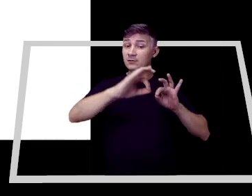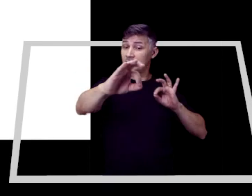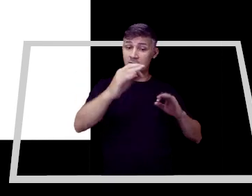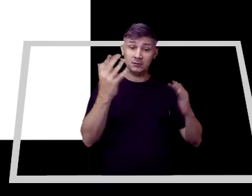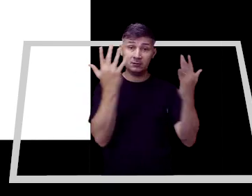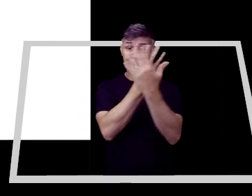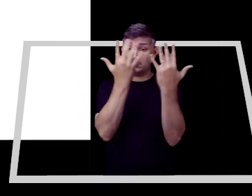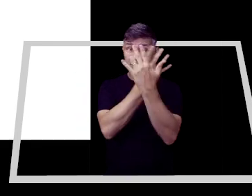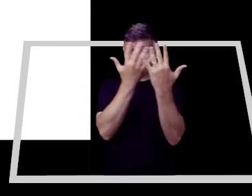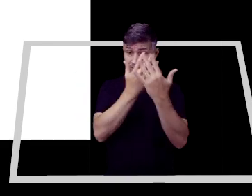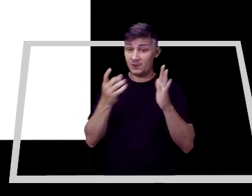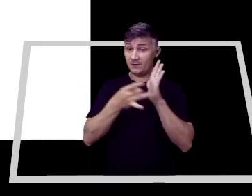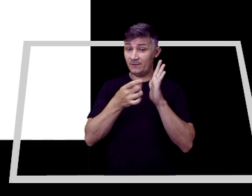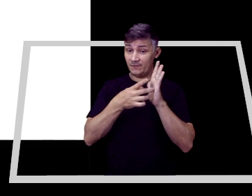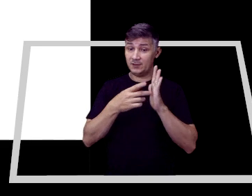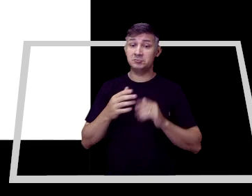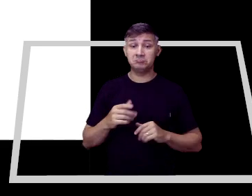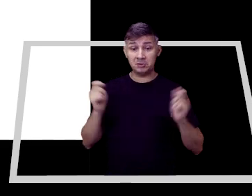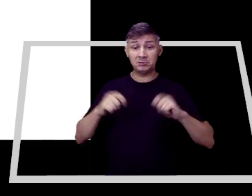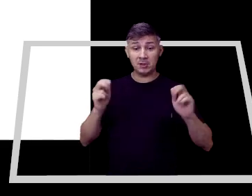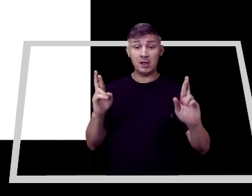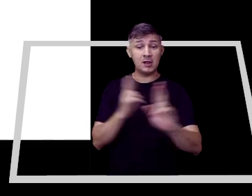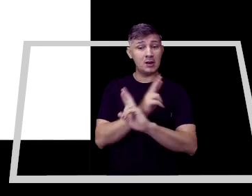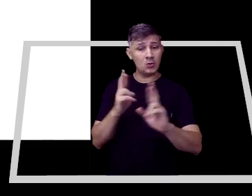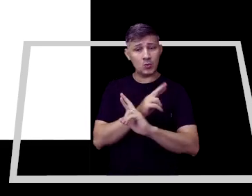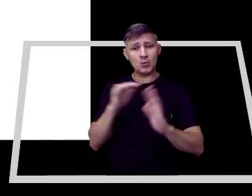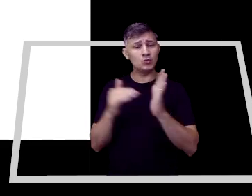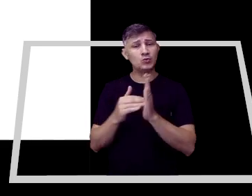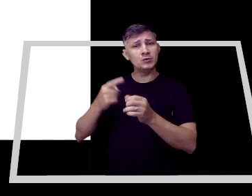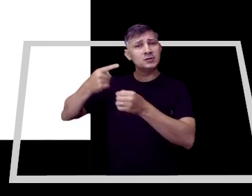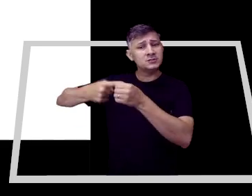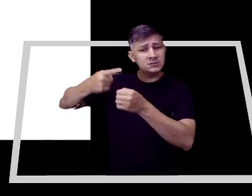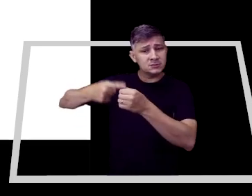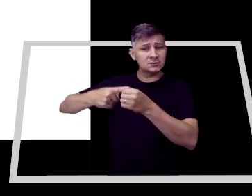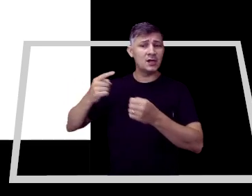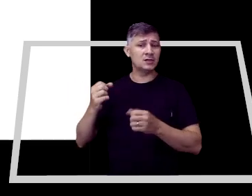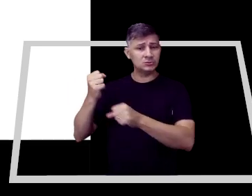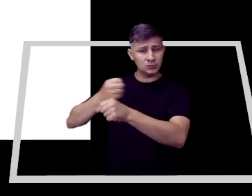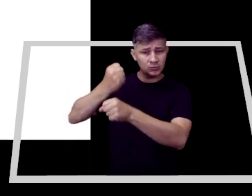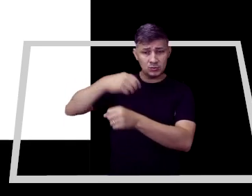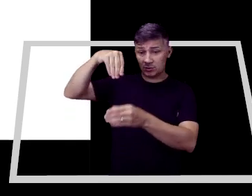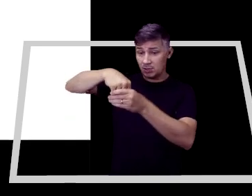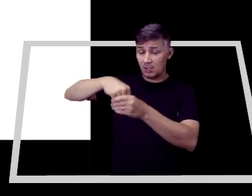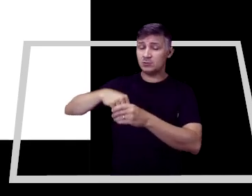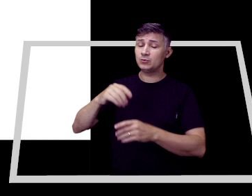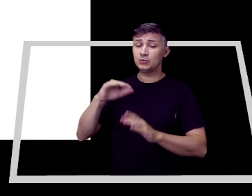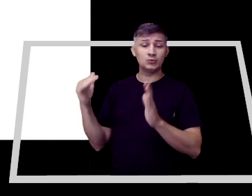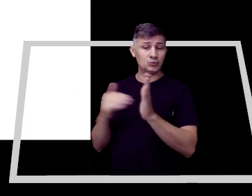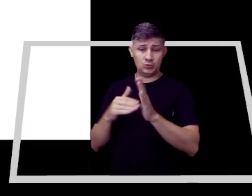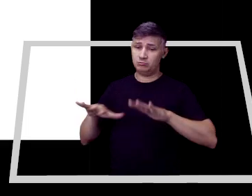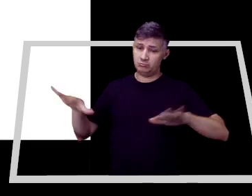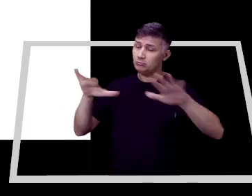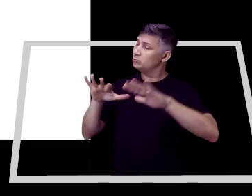transparente e que relaciona tanto com a cidade quanto com a porção interna do lote.